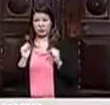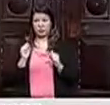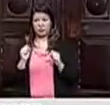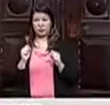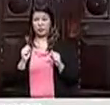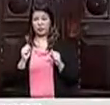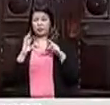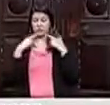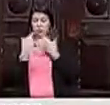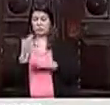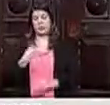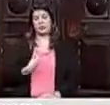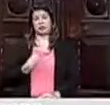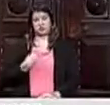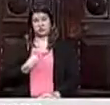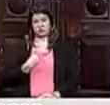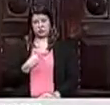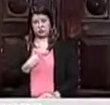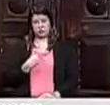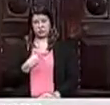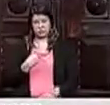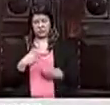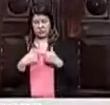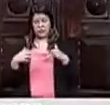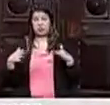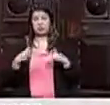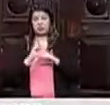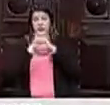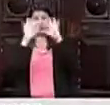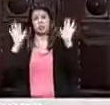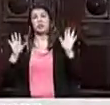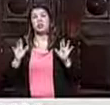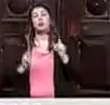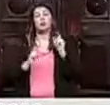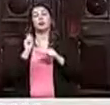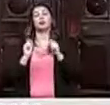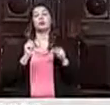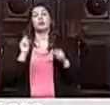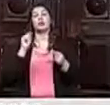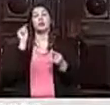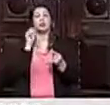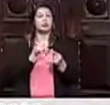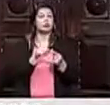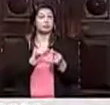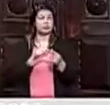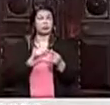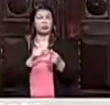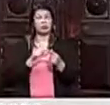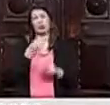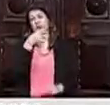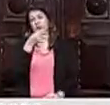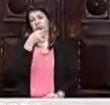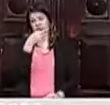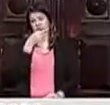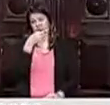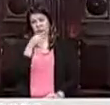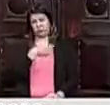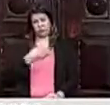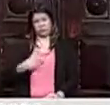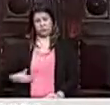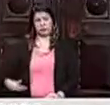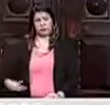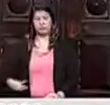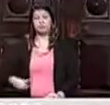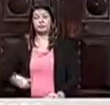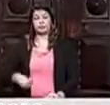reunião, abrir de forma muito clara o que levou a ele esse pronunciamento tão contundente, porque, afinal de